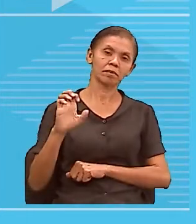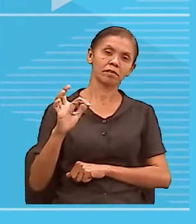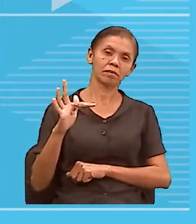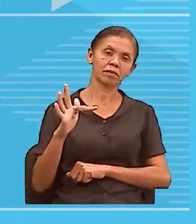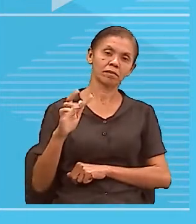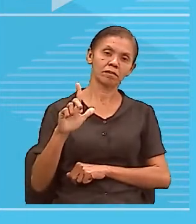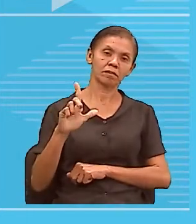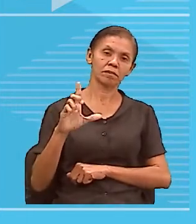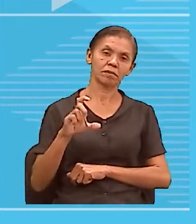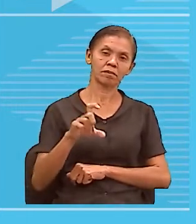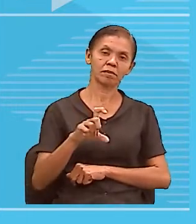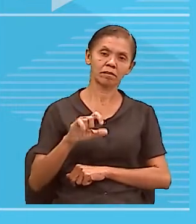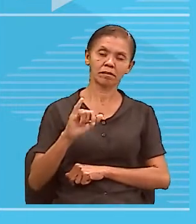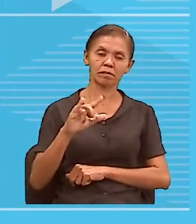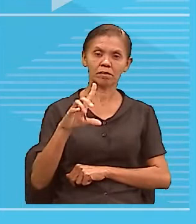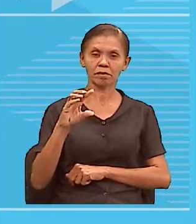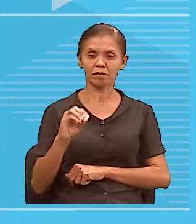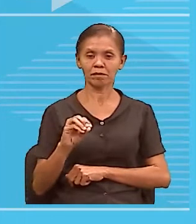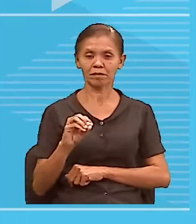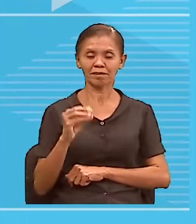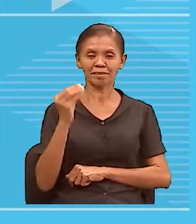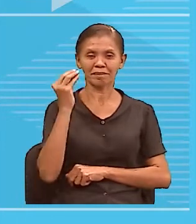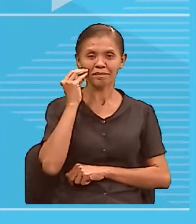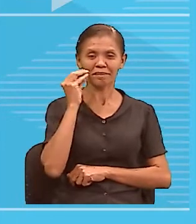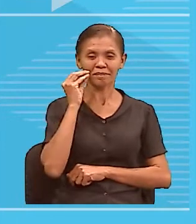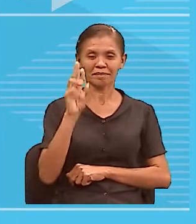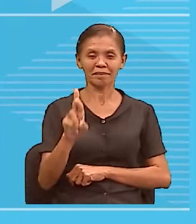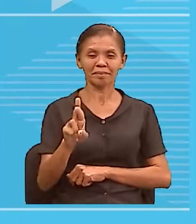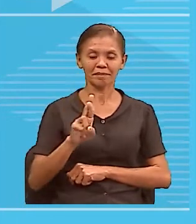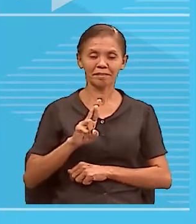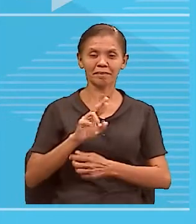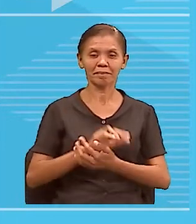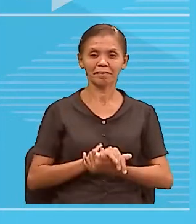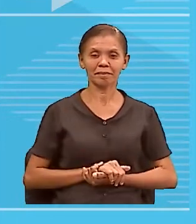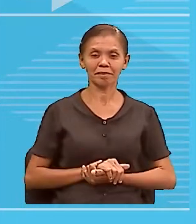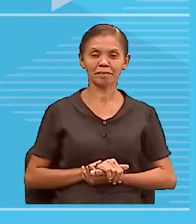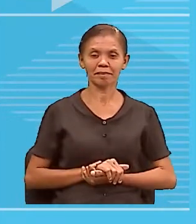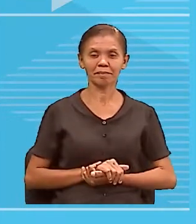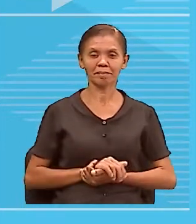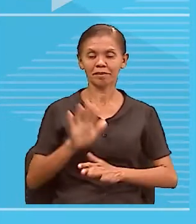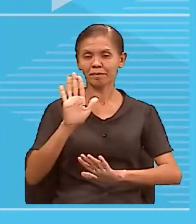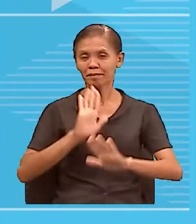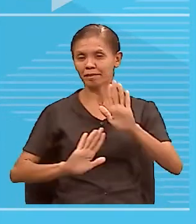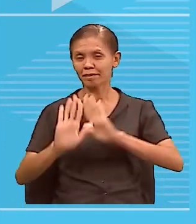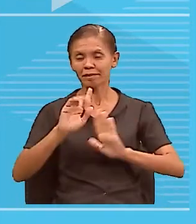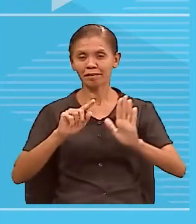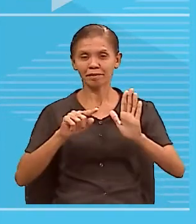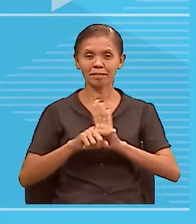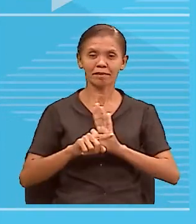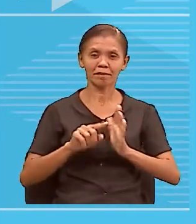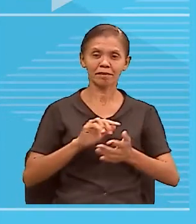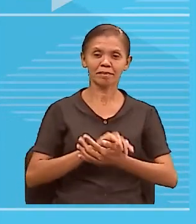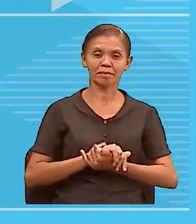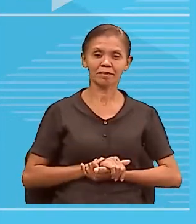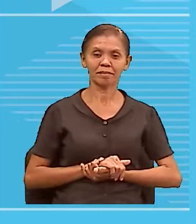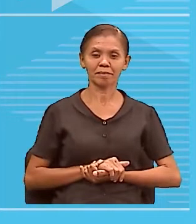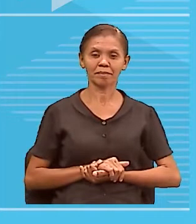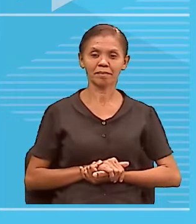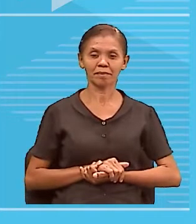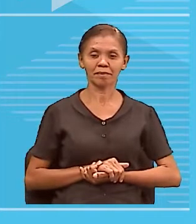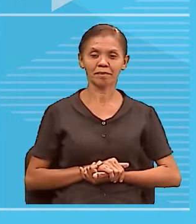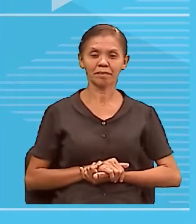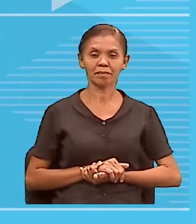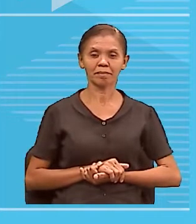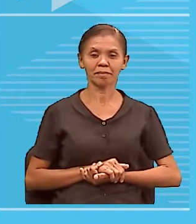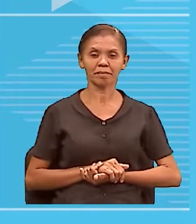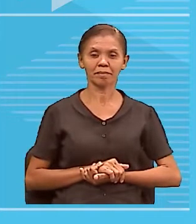afirmativo Bora tentar cuidado aqui com essa questão O Fernando você vai marcar um minuto